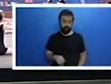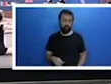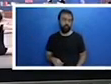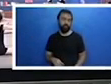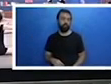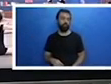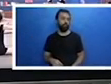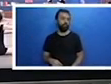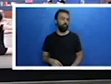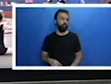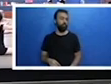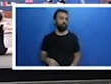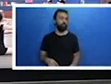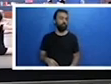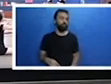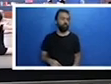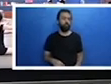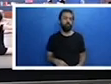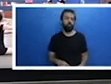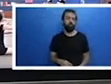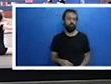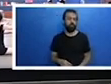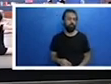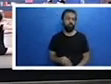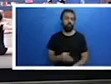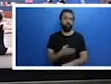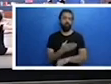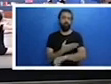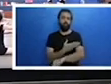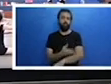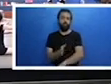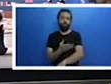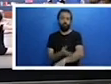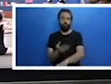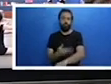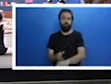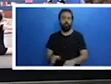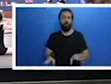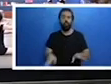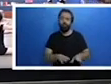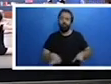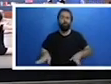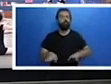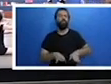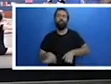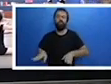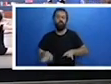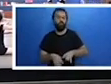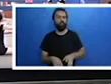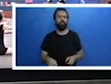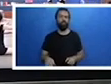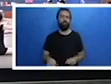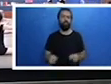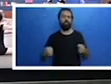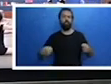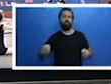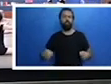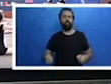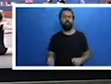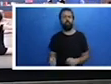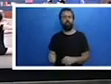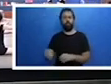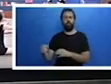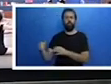vamos conhecer. Envolve a prática de uma série de movimentos exigentes. Que elas exigem o quê? Força,